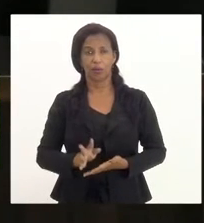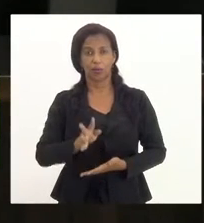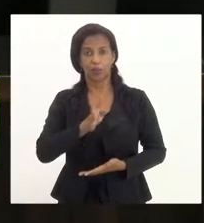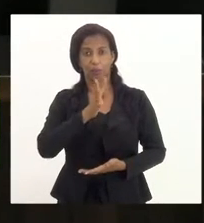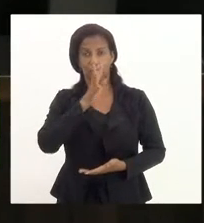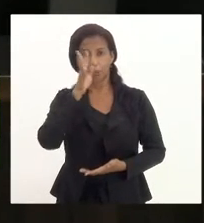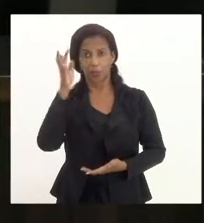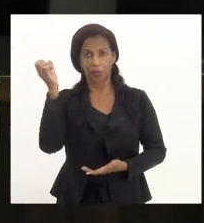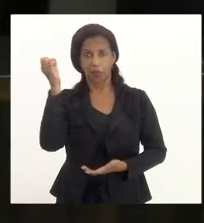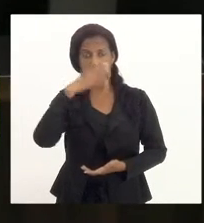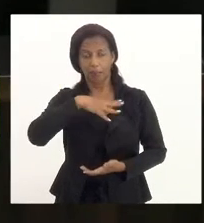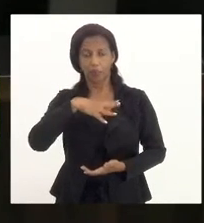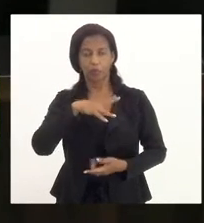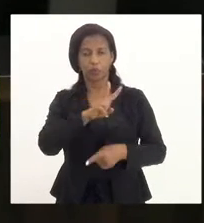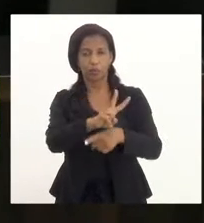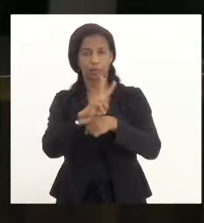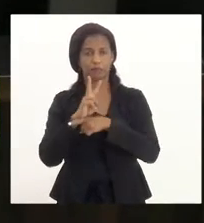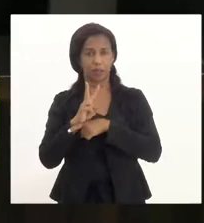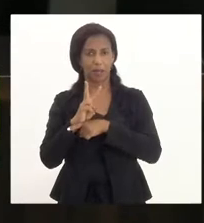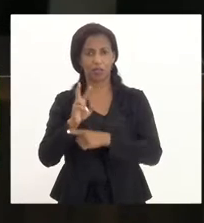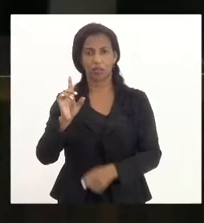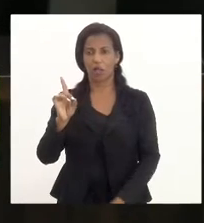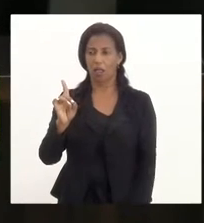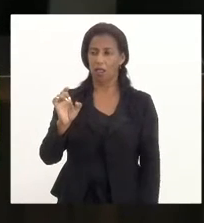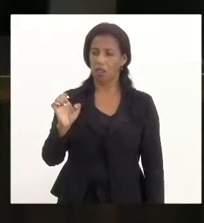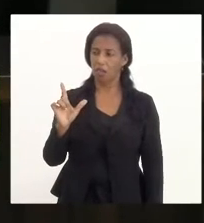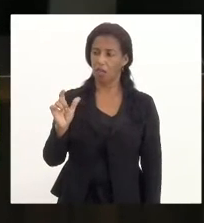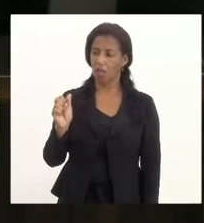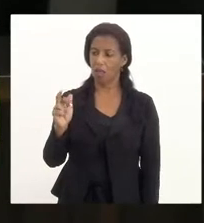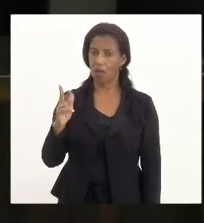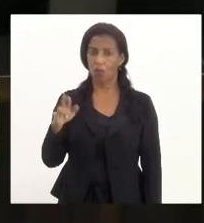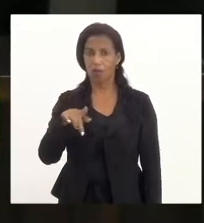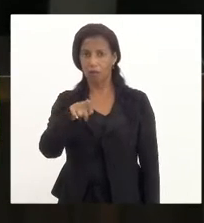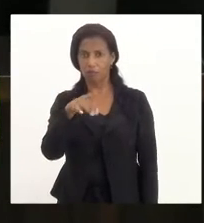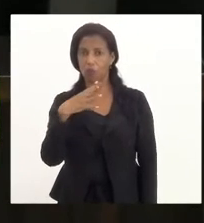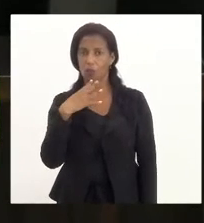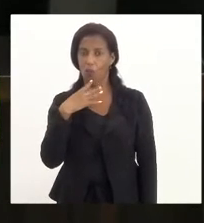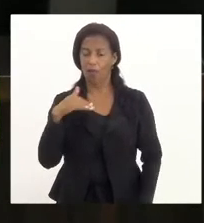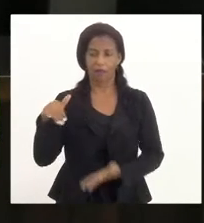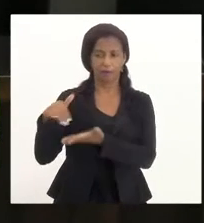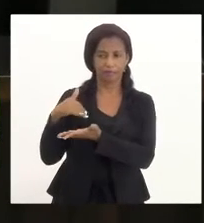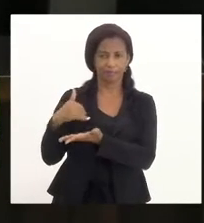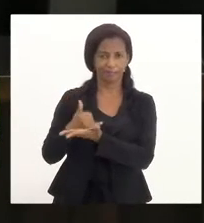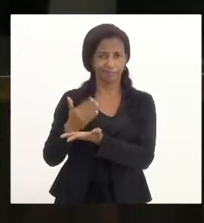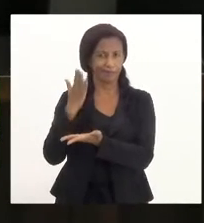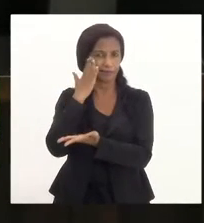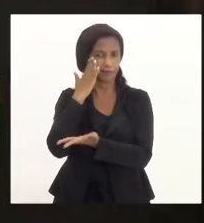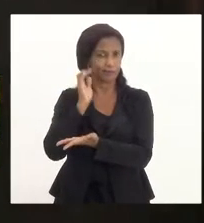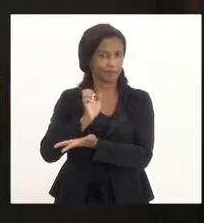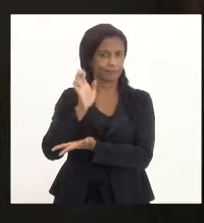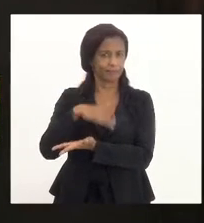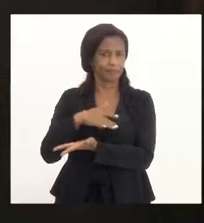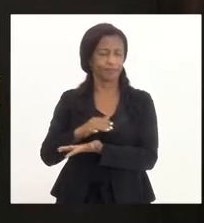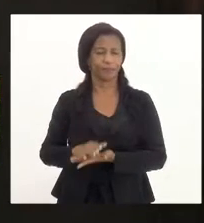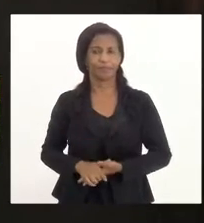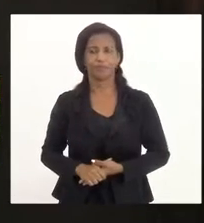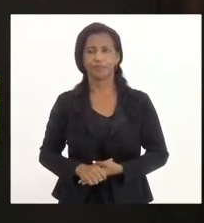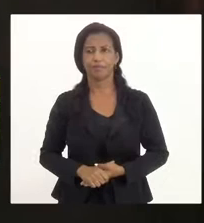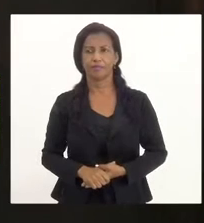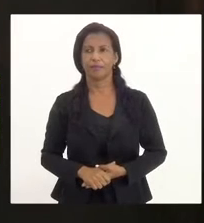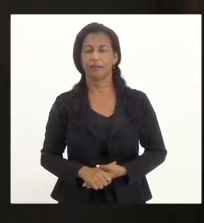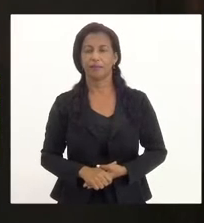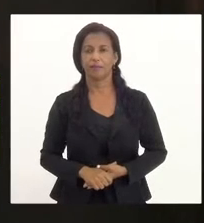em titulado operação dela o ar secretária que o seu conhece bastante bem né